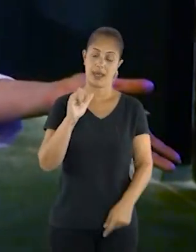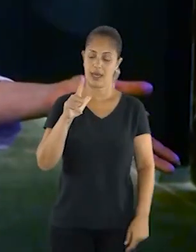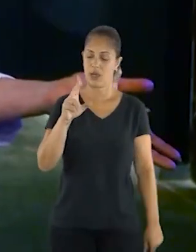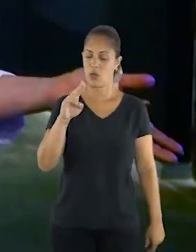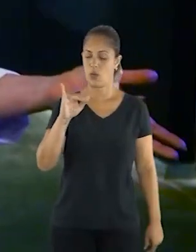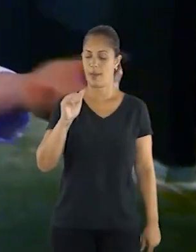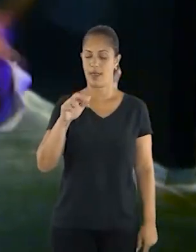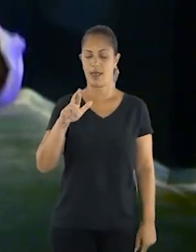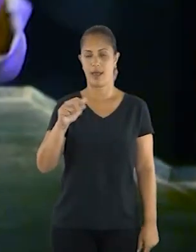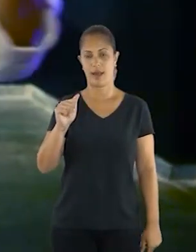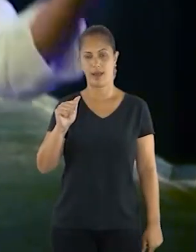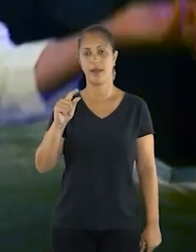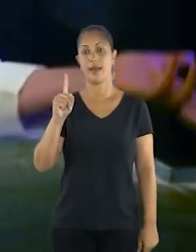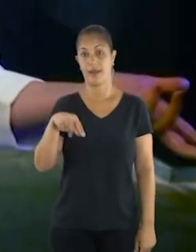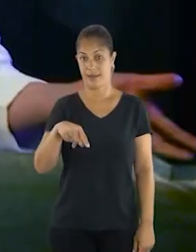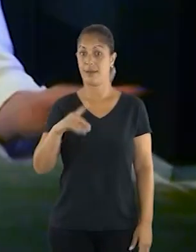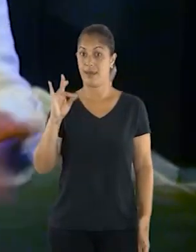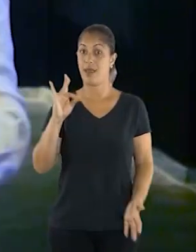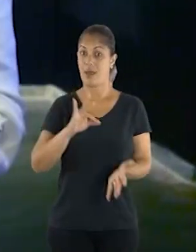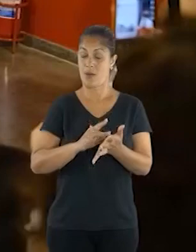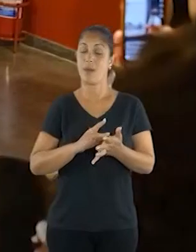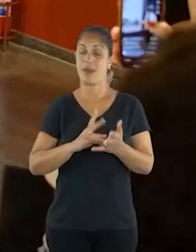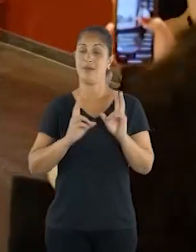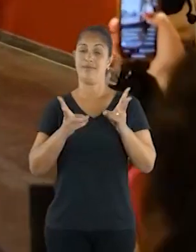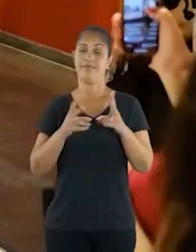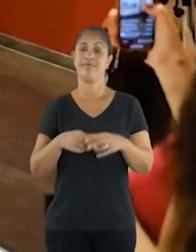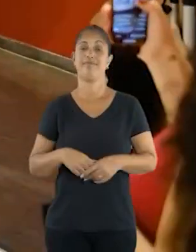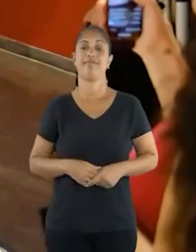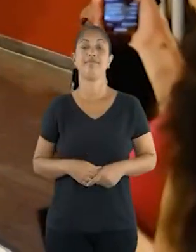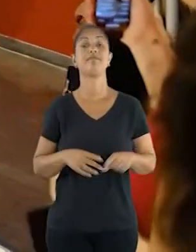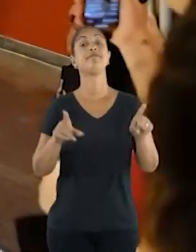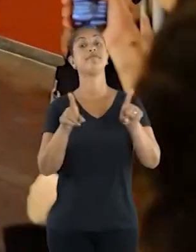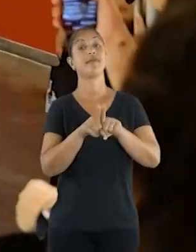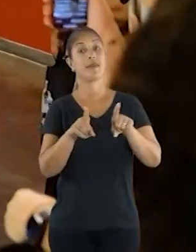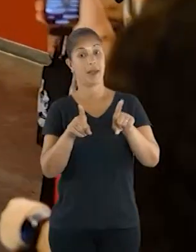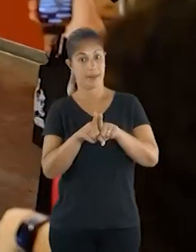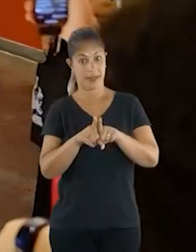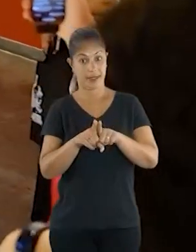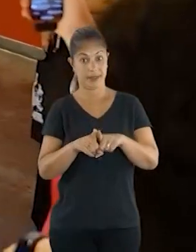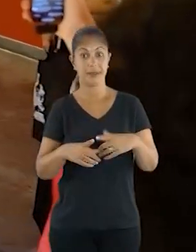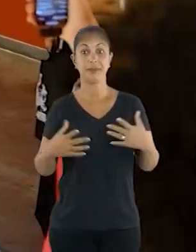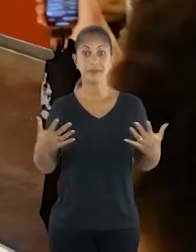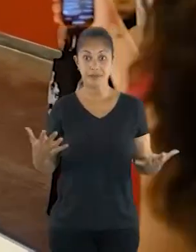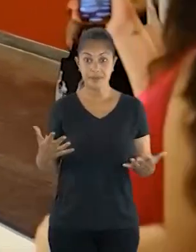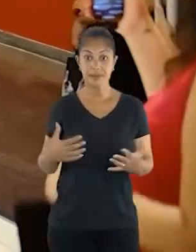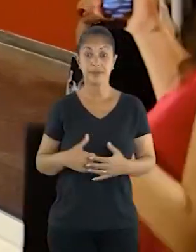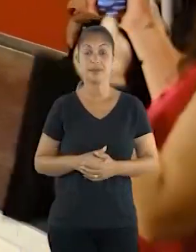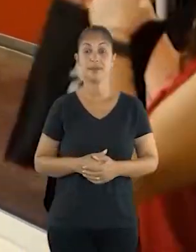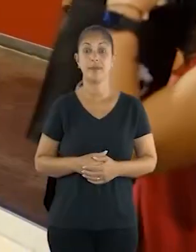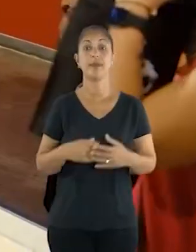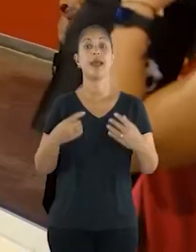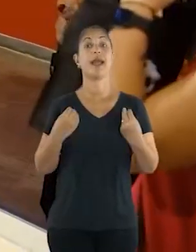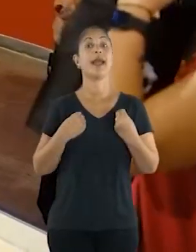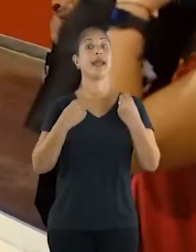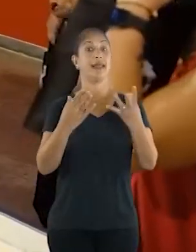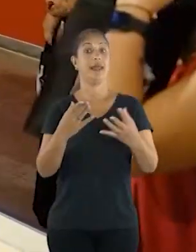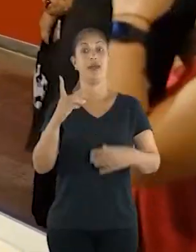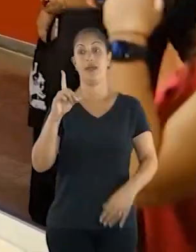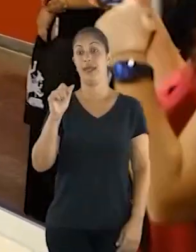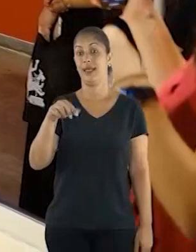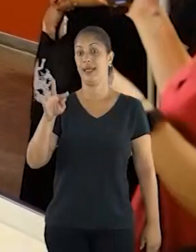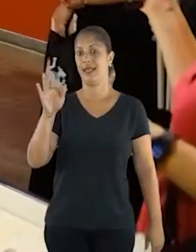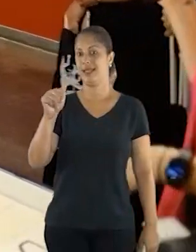Ilumiara Brenan, que realmente é o próprio. E aqui é uma incumbência que ele deu para